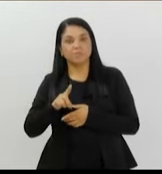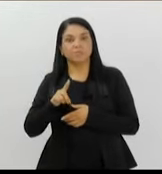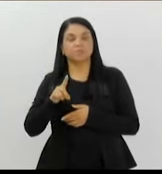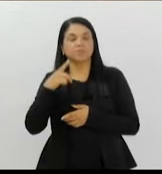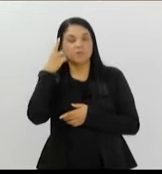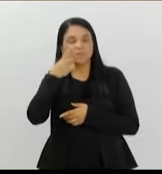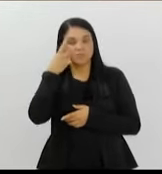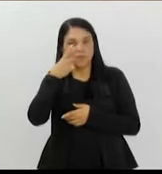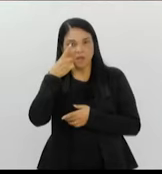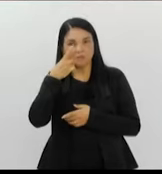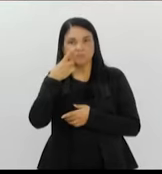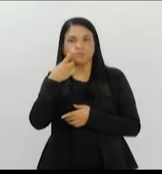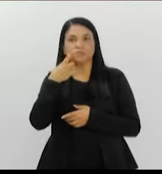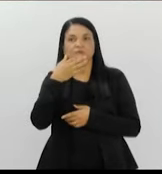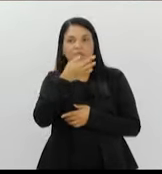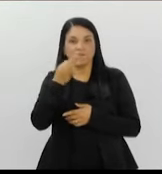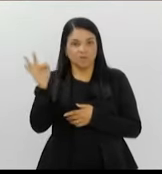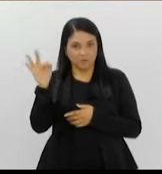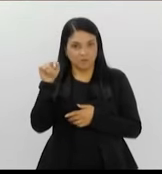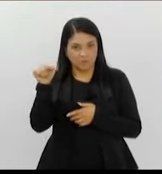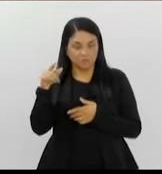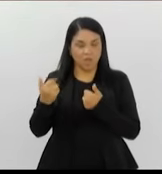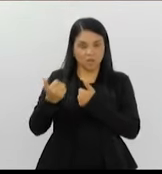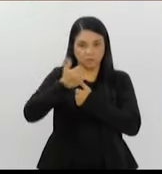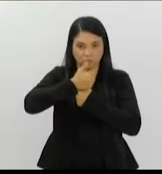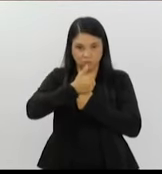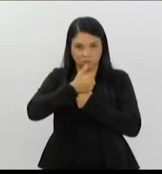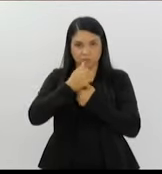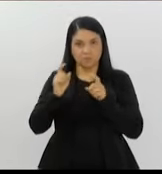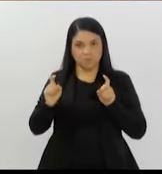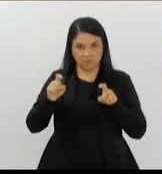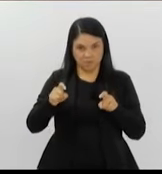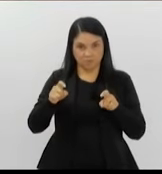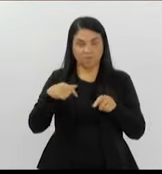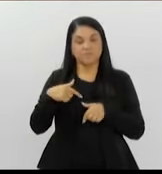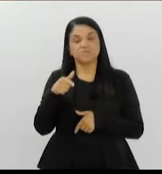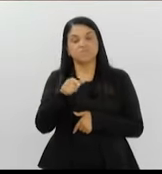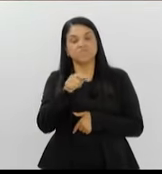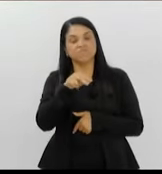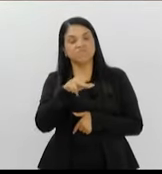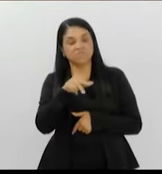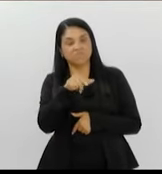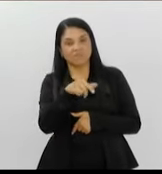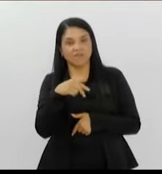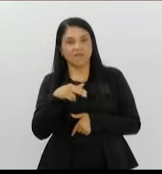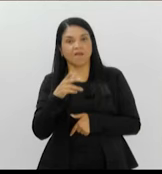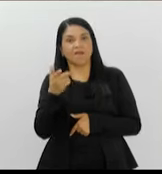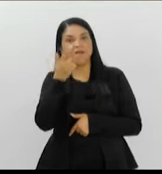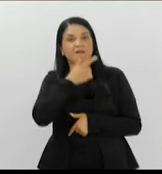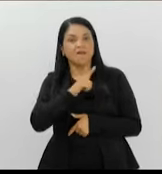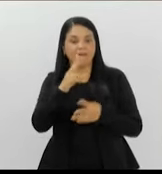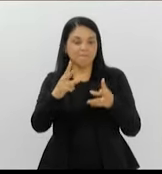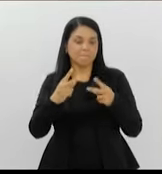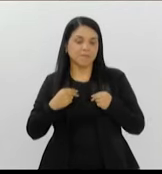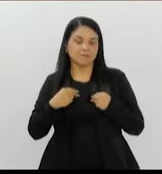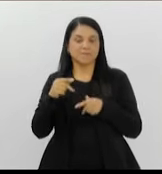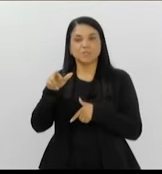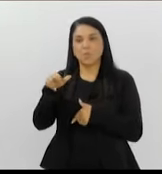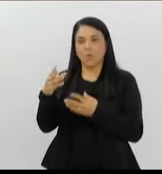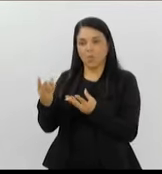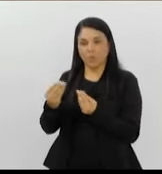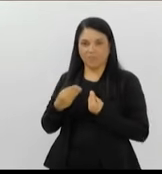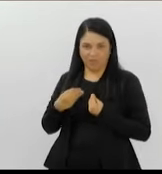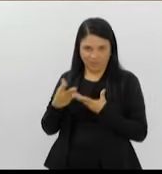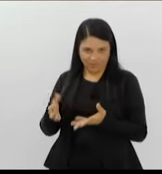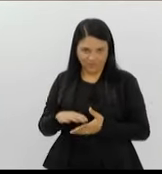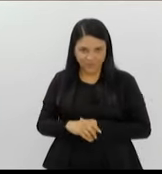federal, assumisse o mandato e, assim, ele pudesse ganhar essa presente de irmãozinho.